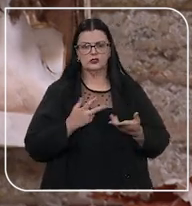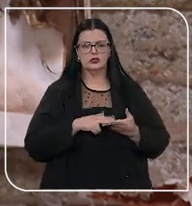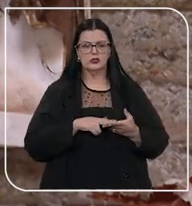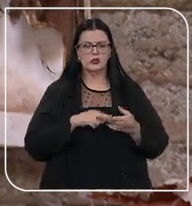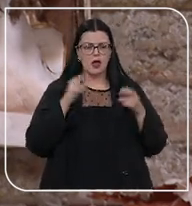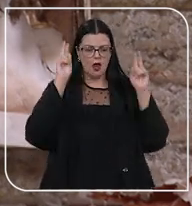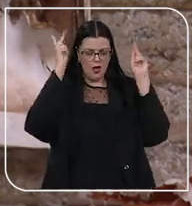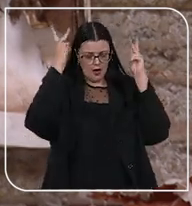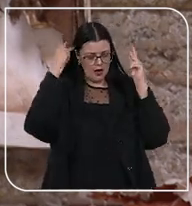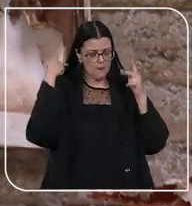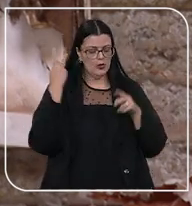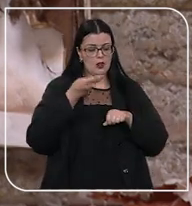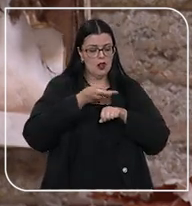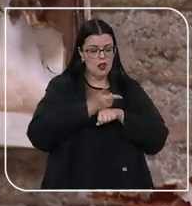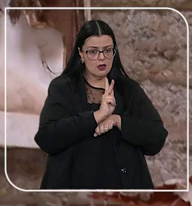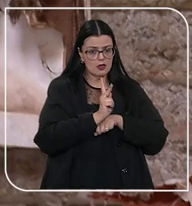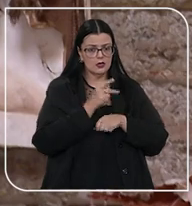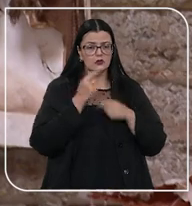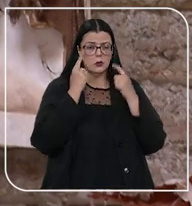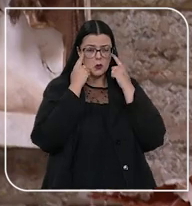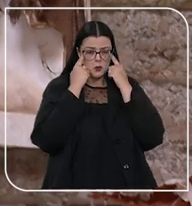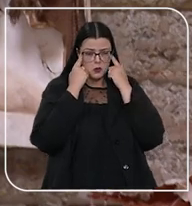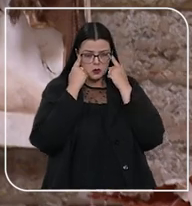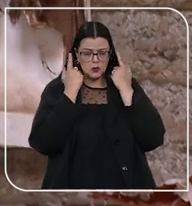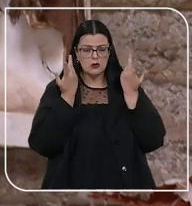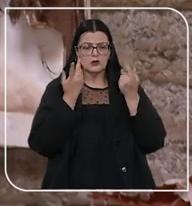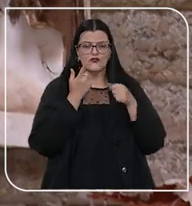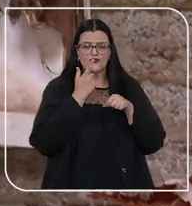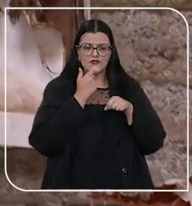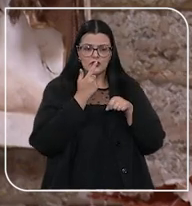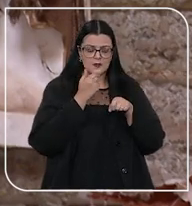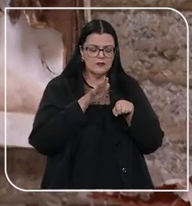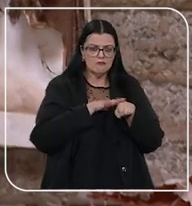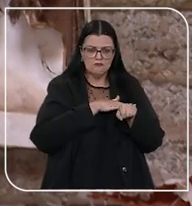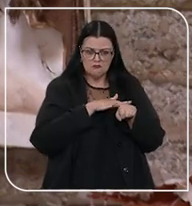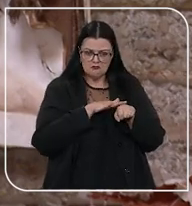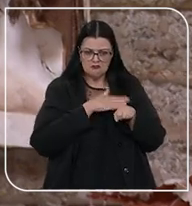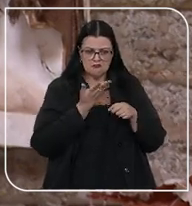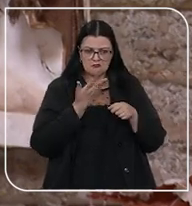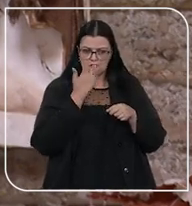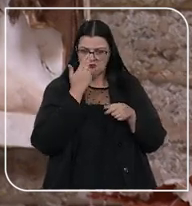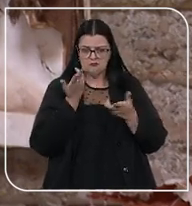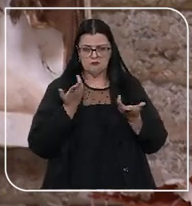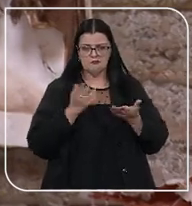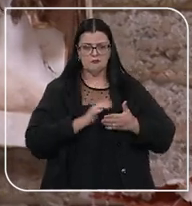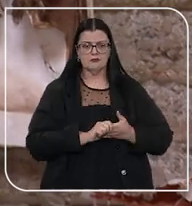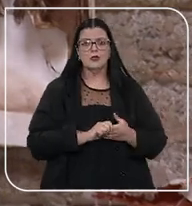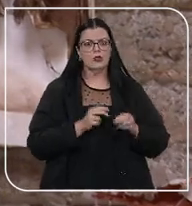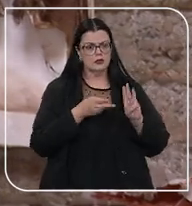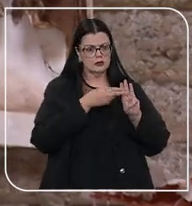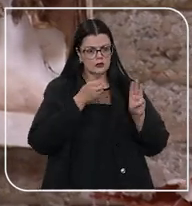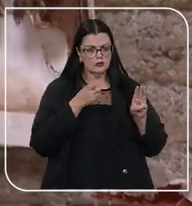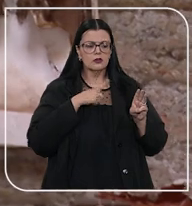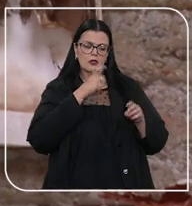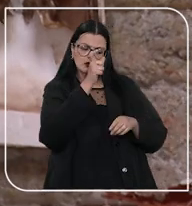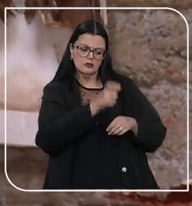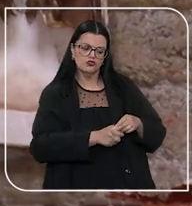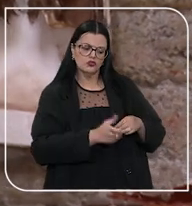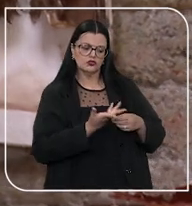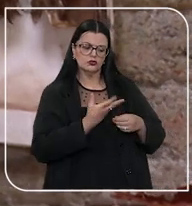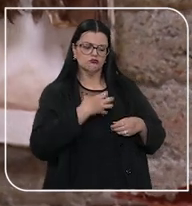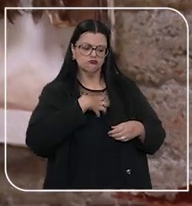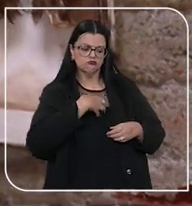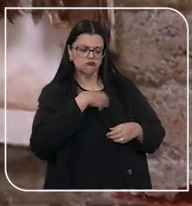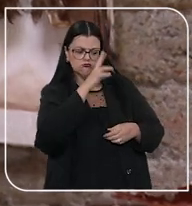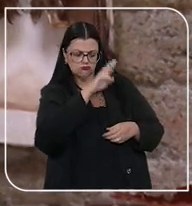ou do cabelo liso, do olho puxado, a pele avermelhada, ou coisa do tipo. Existem indígenas que têm esse estereótipo?